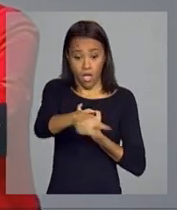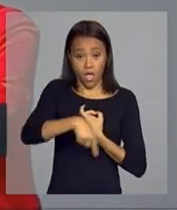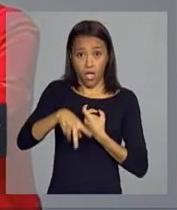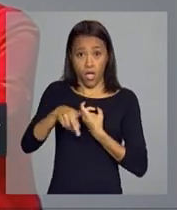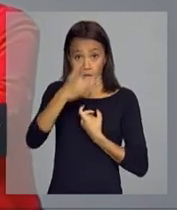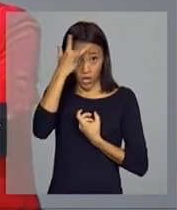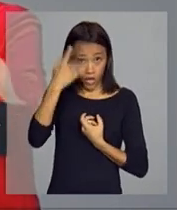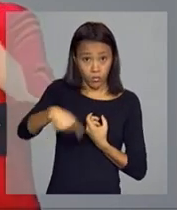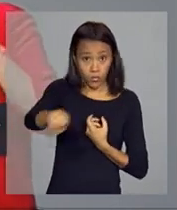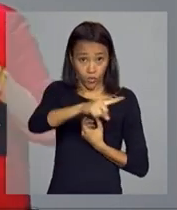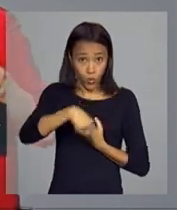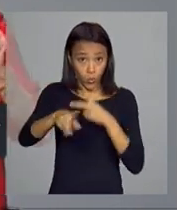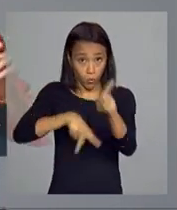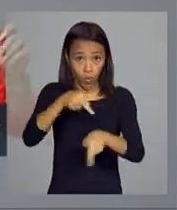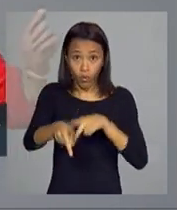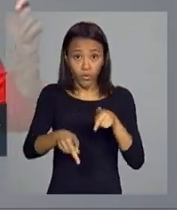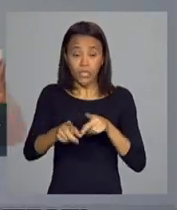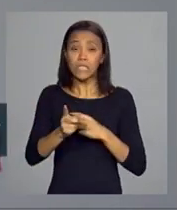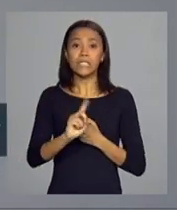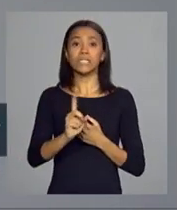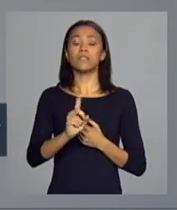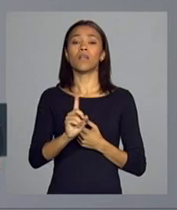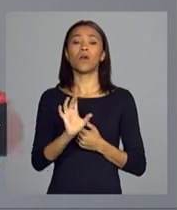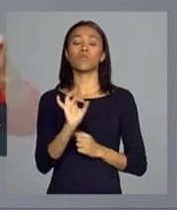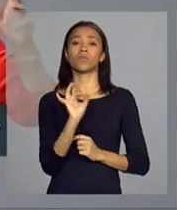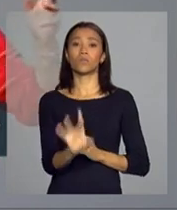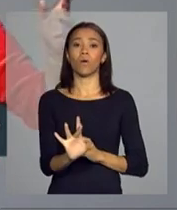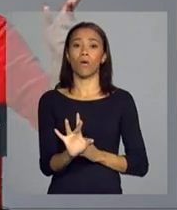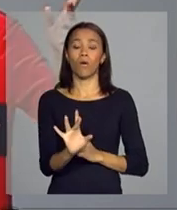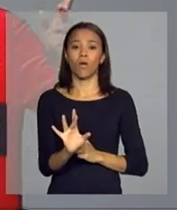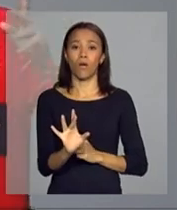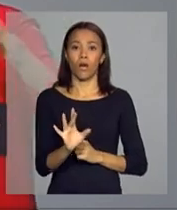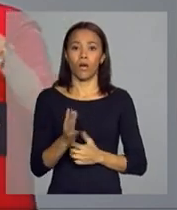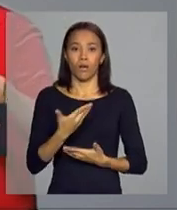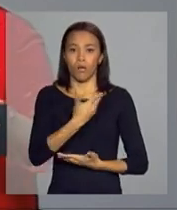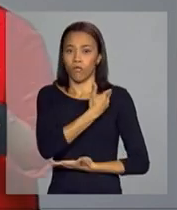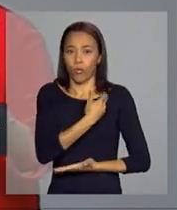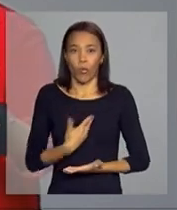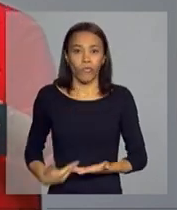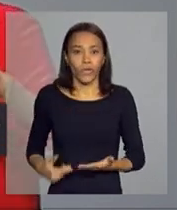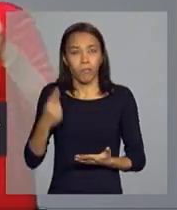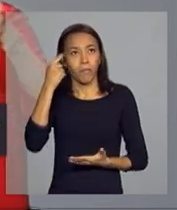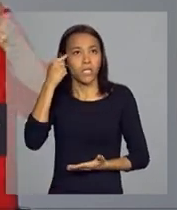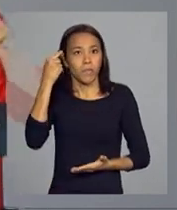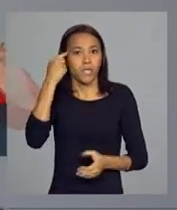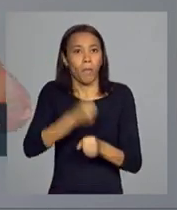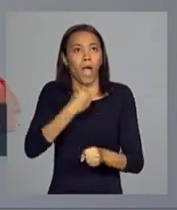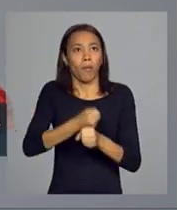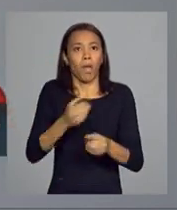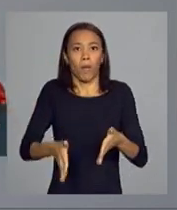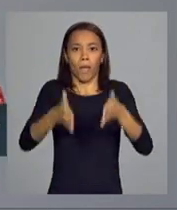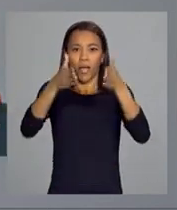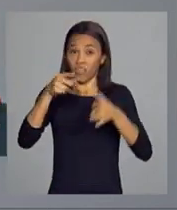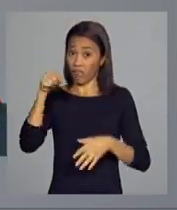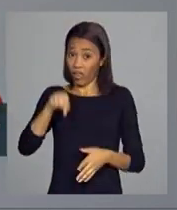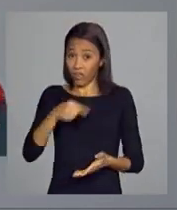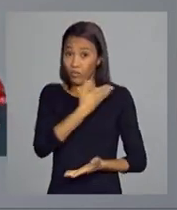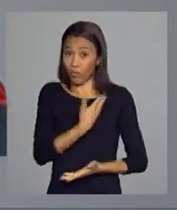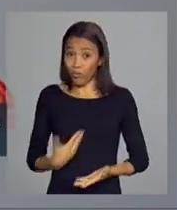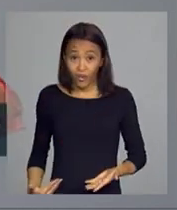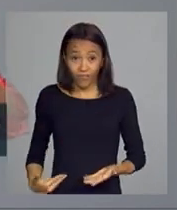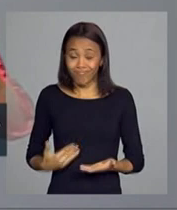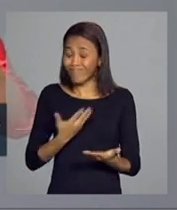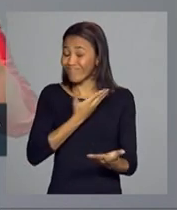pessoas e não pura e simplesmente uma construção ou um prédio, esse governo perde